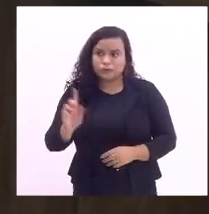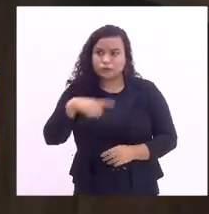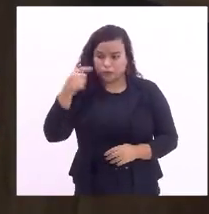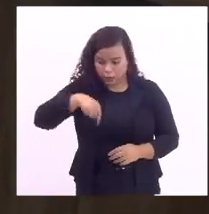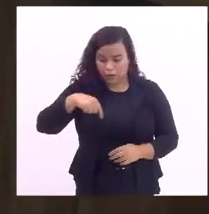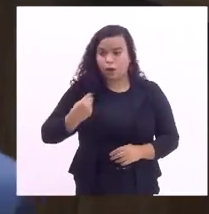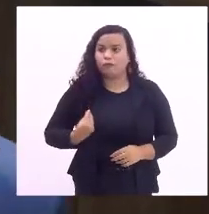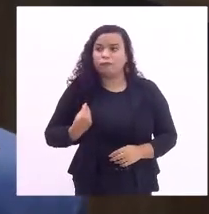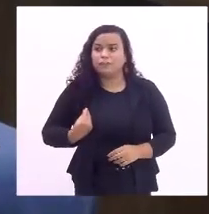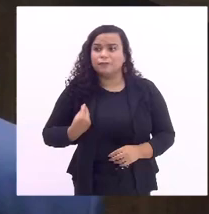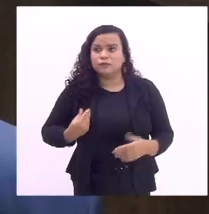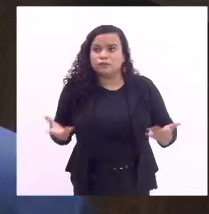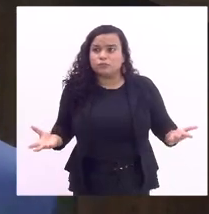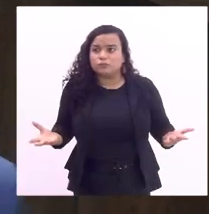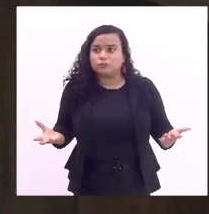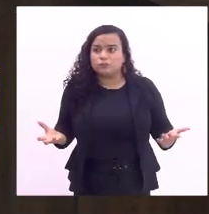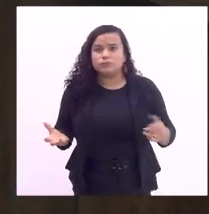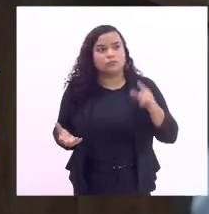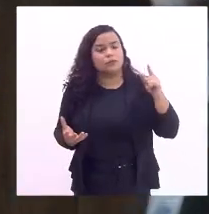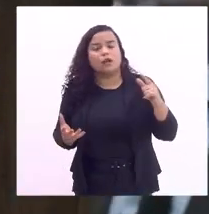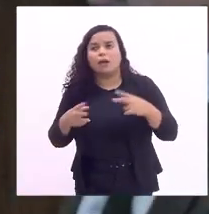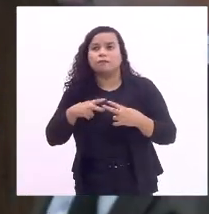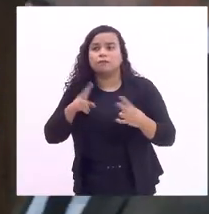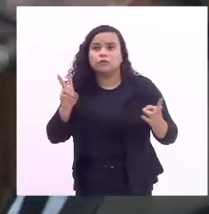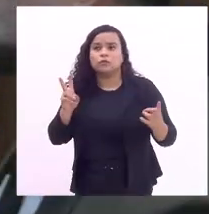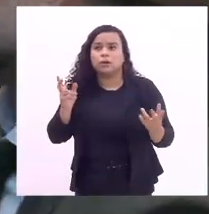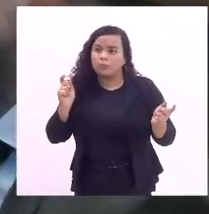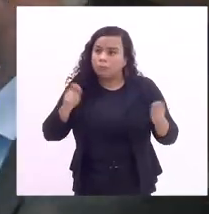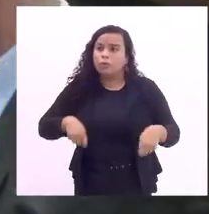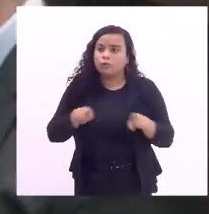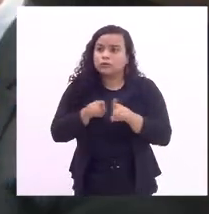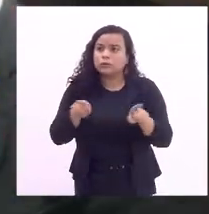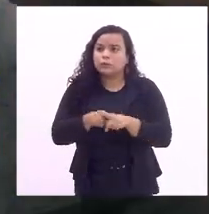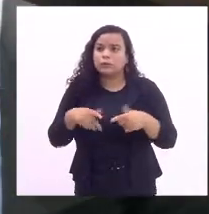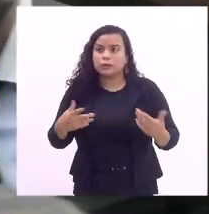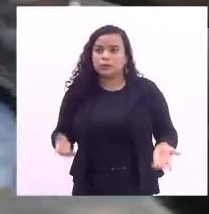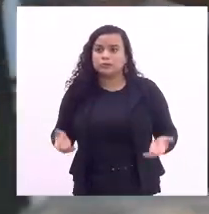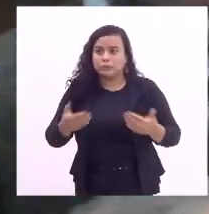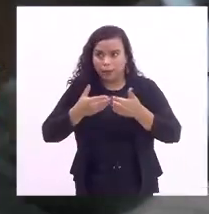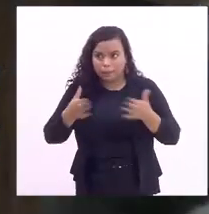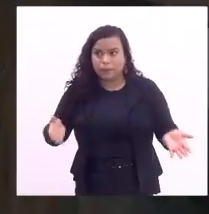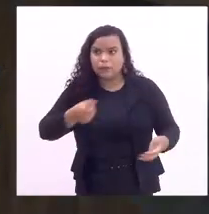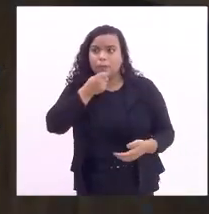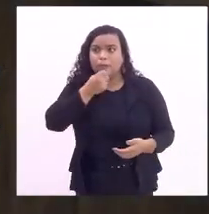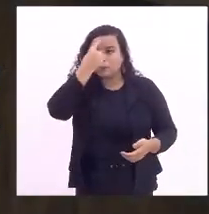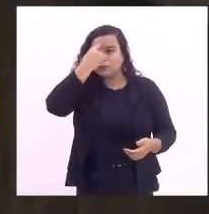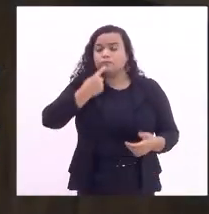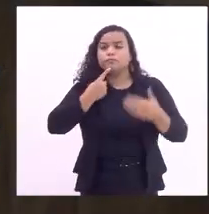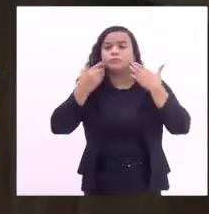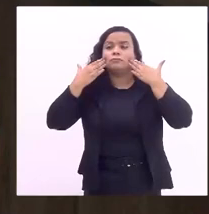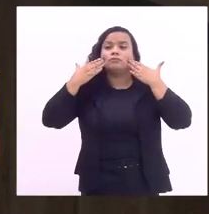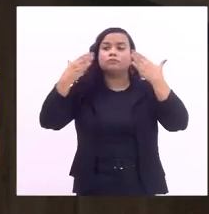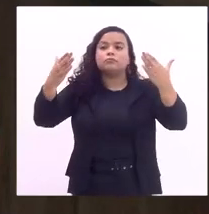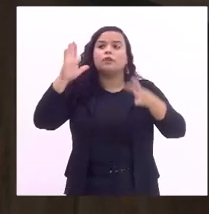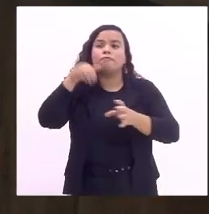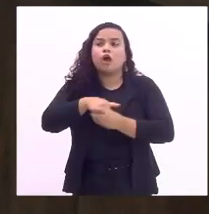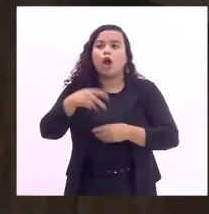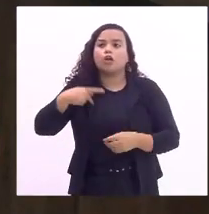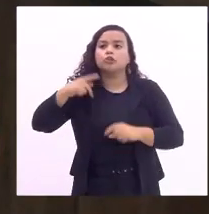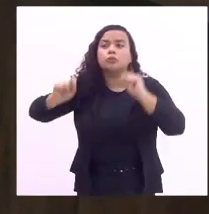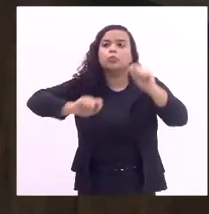vivo, por que não abrir a imagem e abrir o